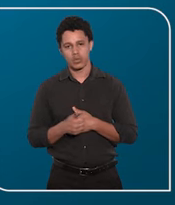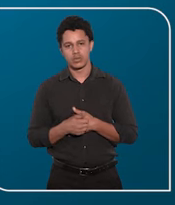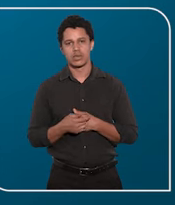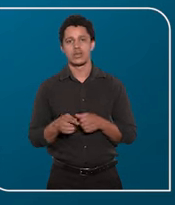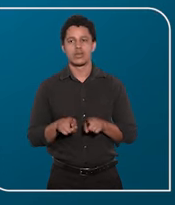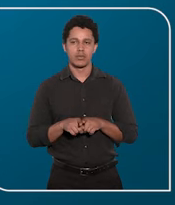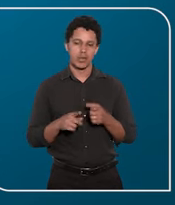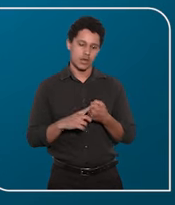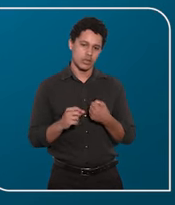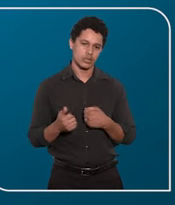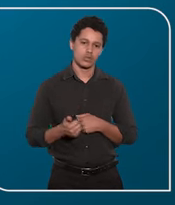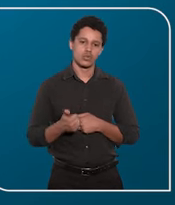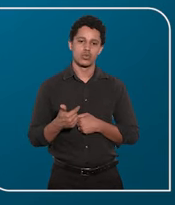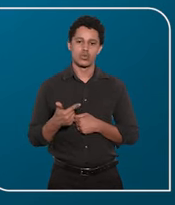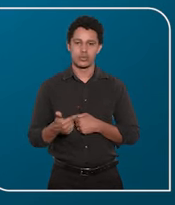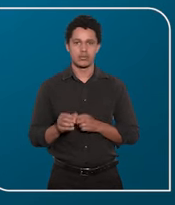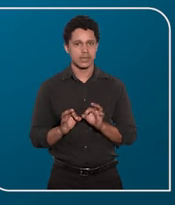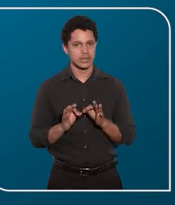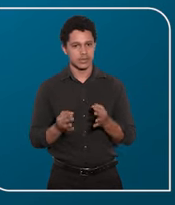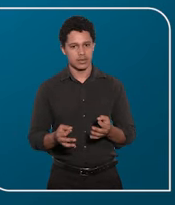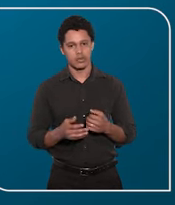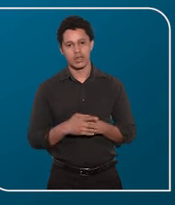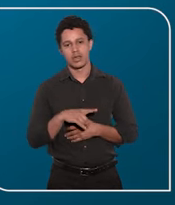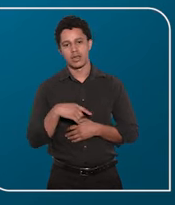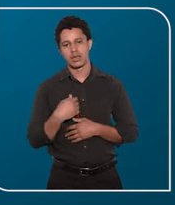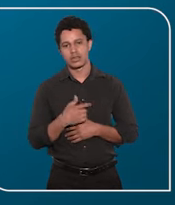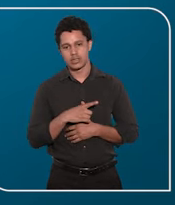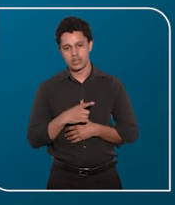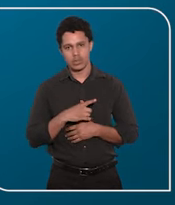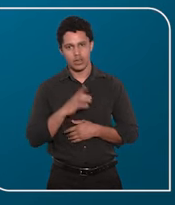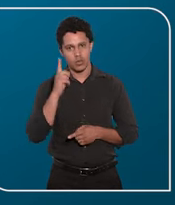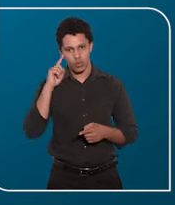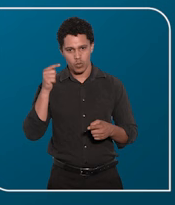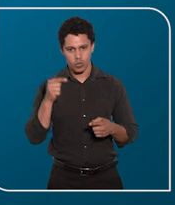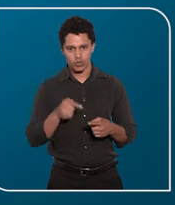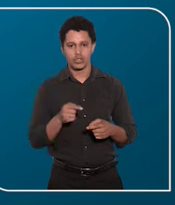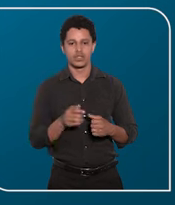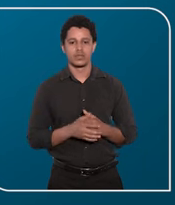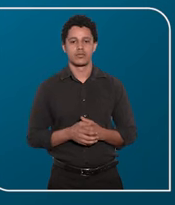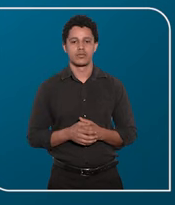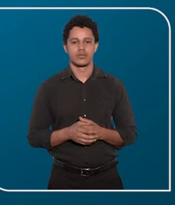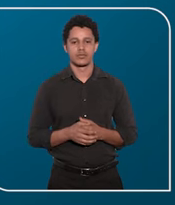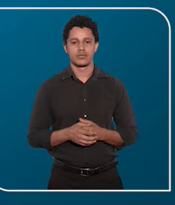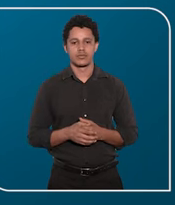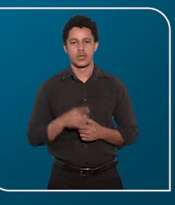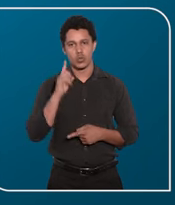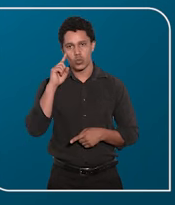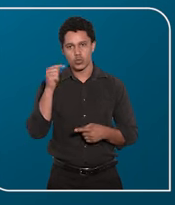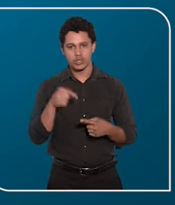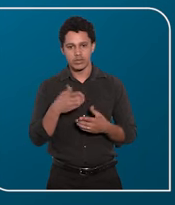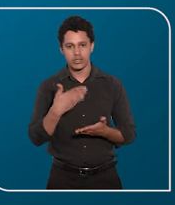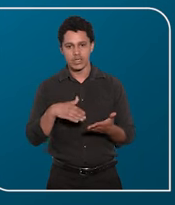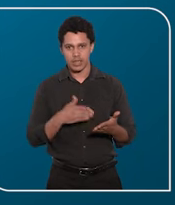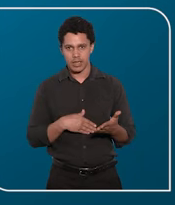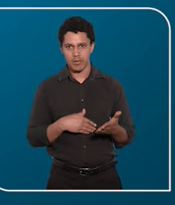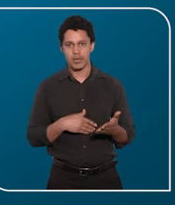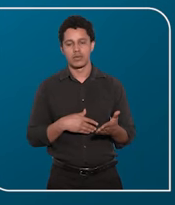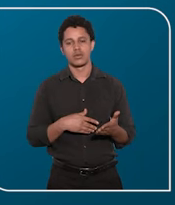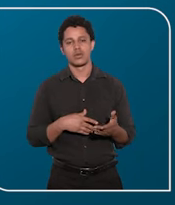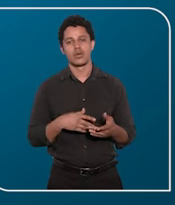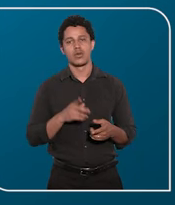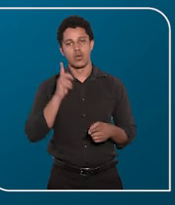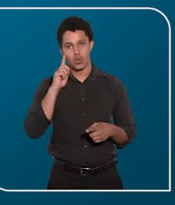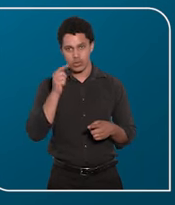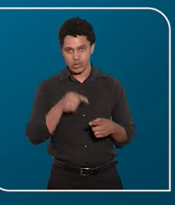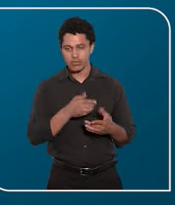12. Mas simplificando, nós temos lá como causa de cancelamento da inscrição, e vejam, a causa de